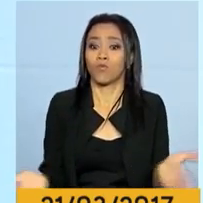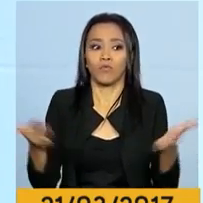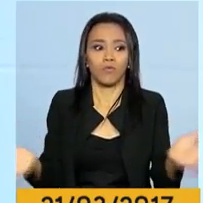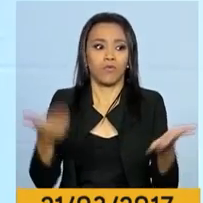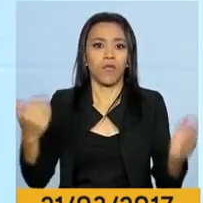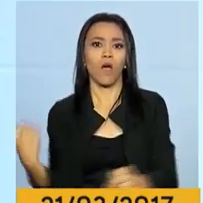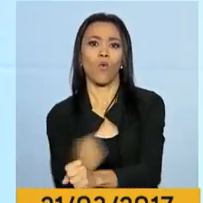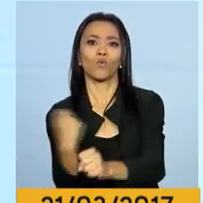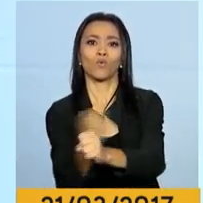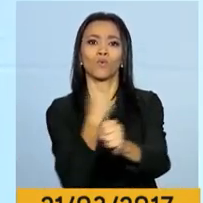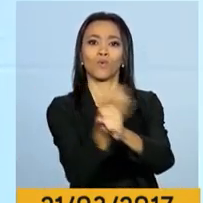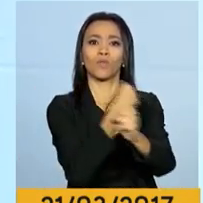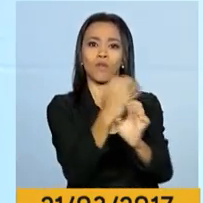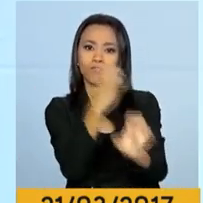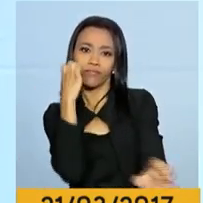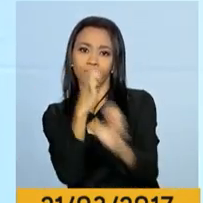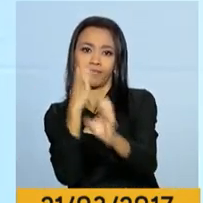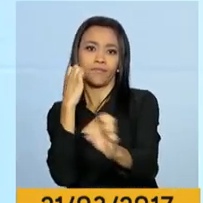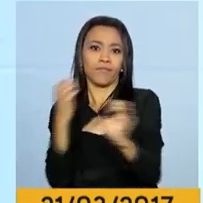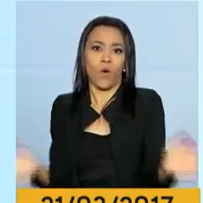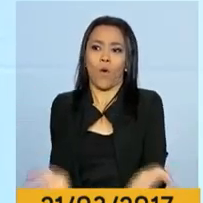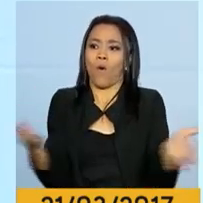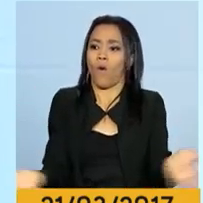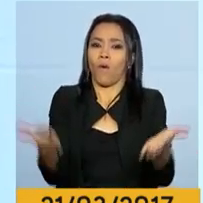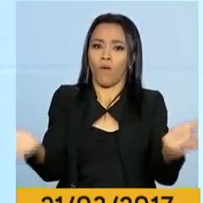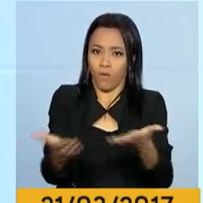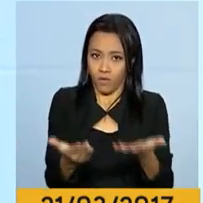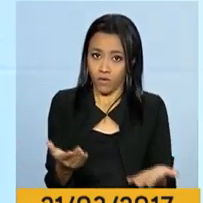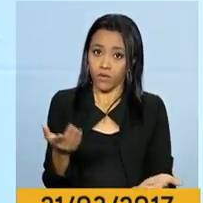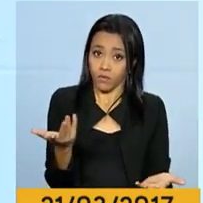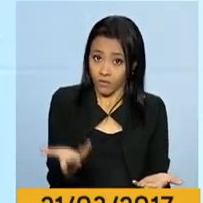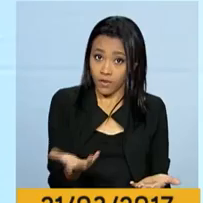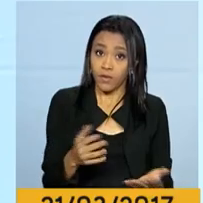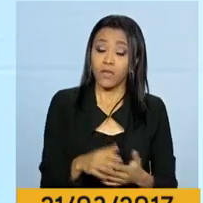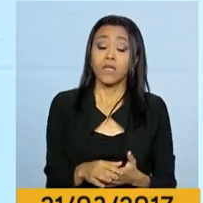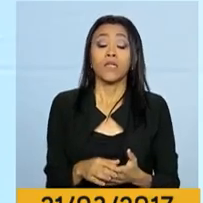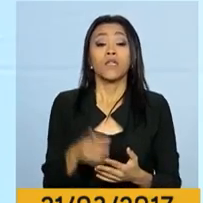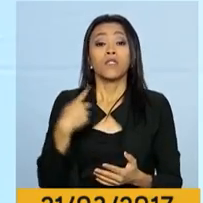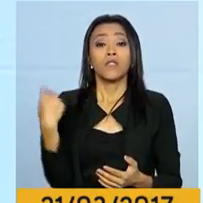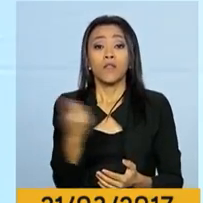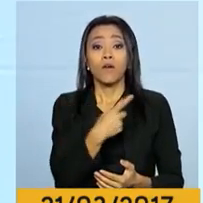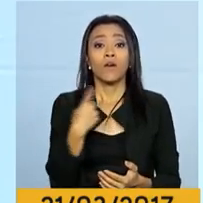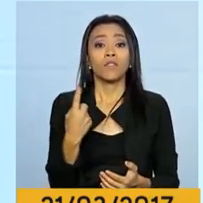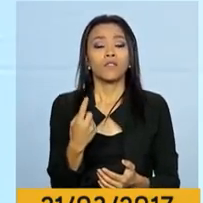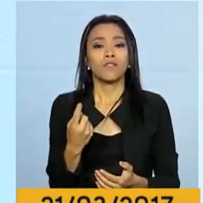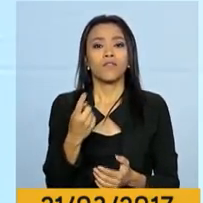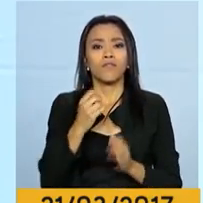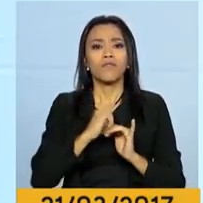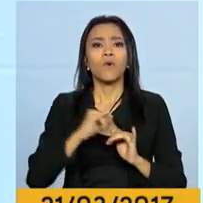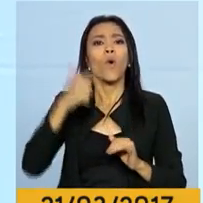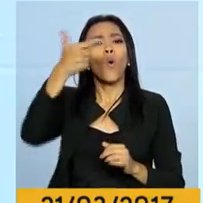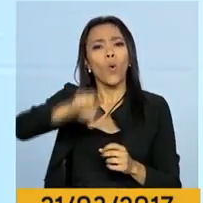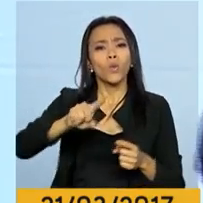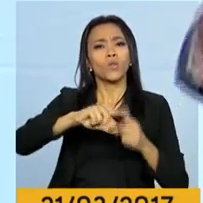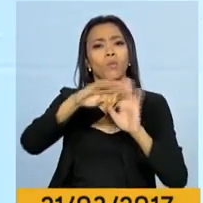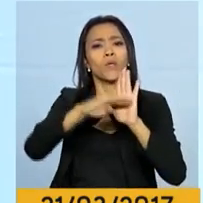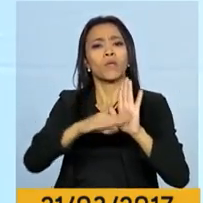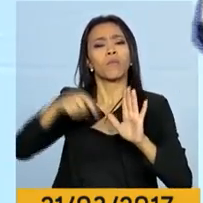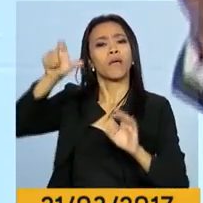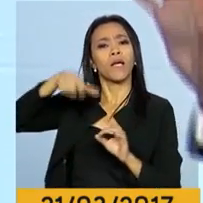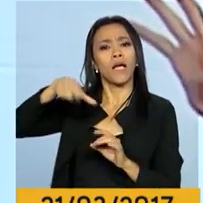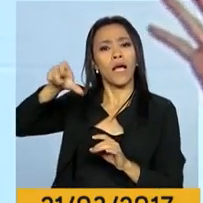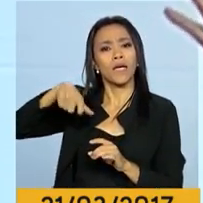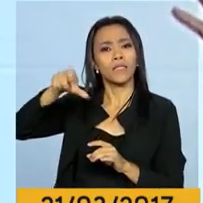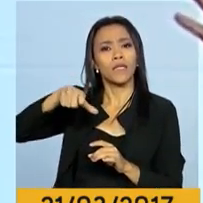porque são 600 mil casas que vêm à luz. Nós lançamos para os mais carentes o chamado cartão reforma. O sujeito vai à